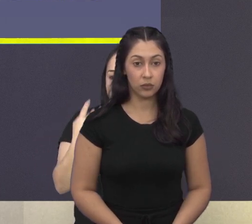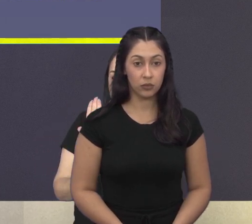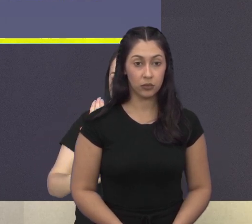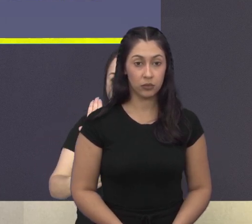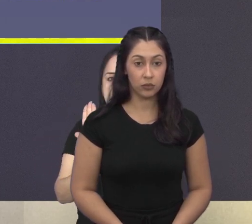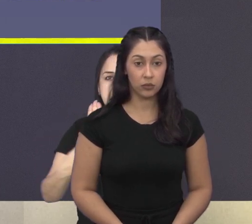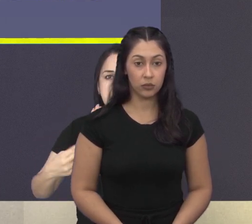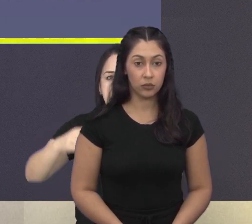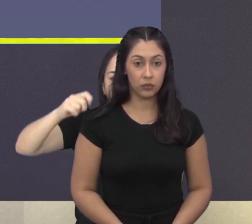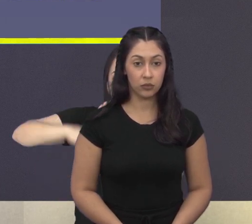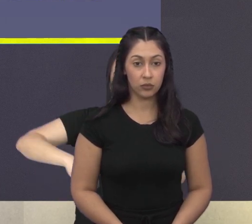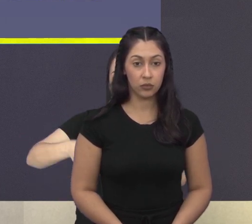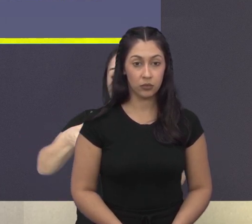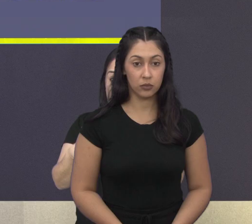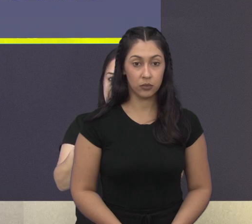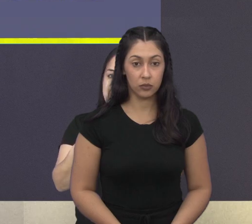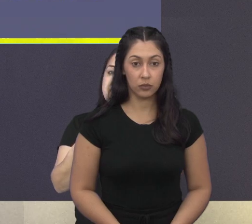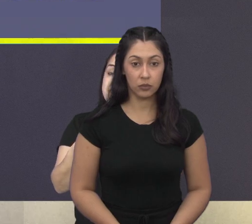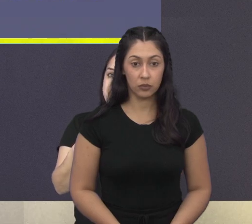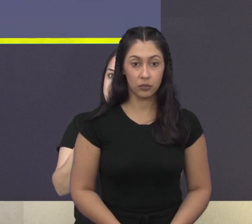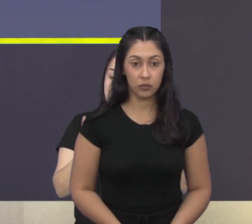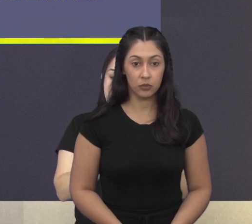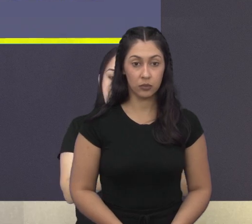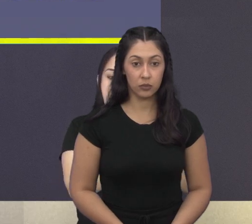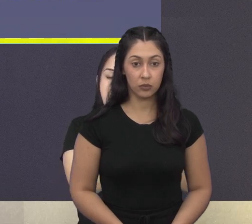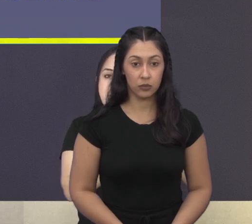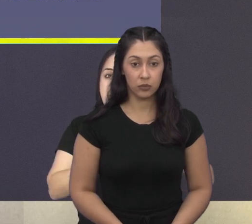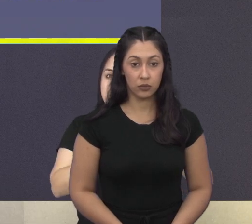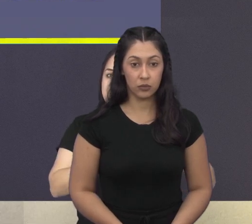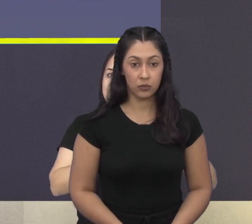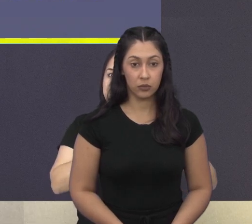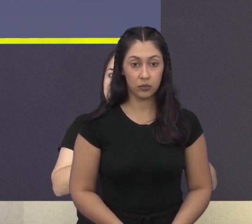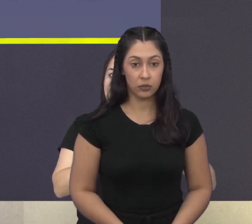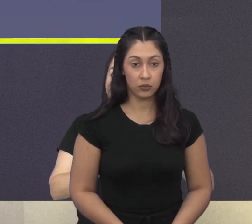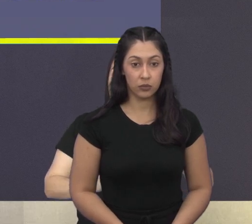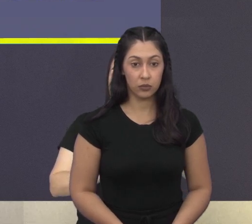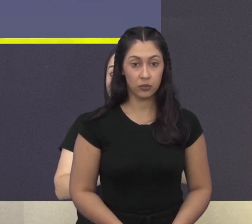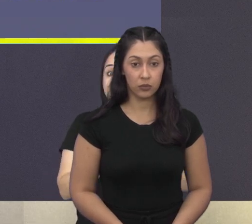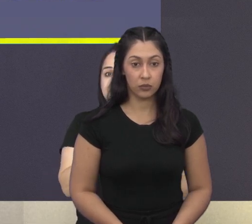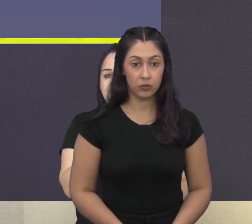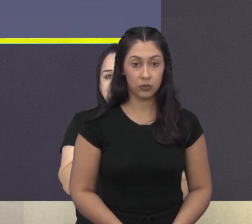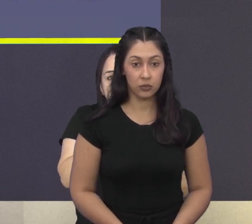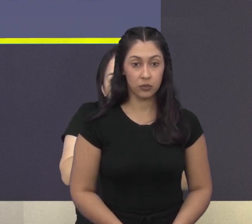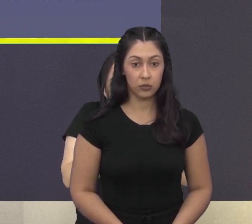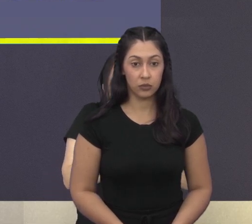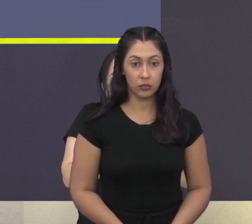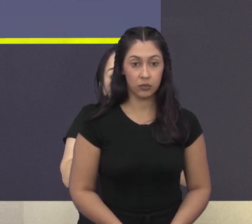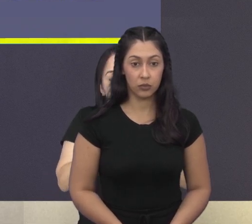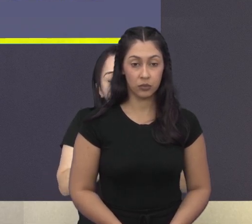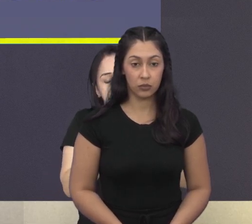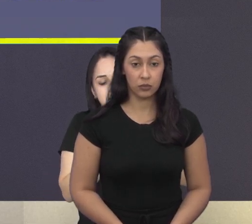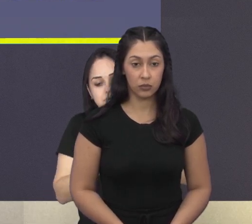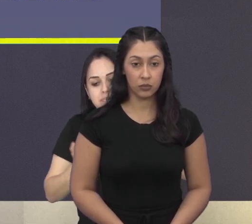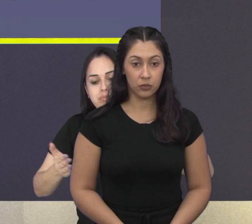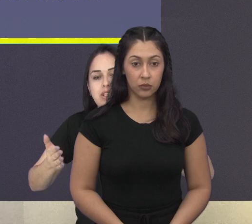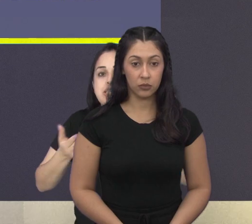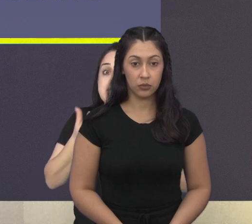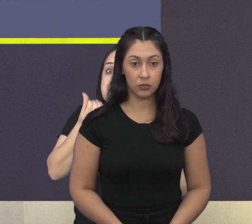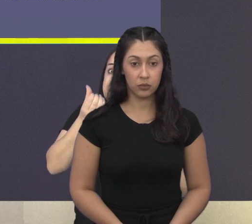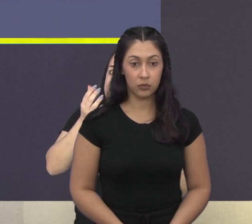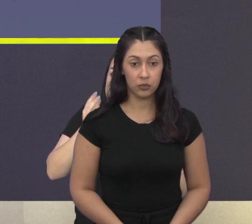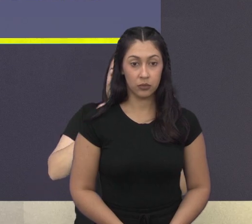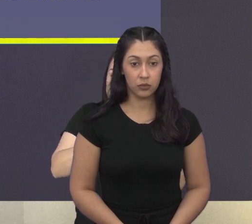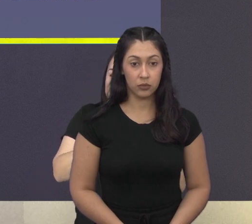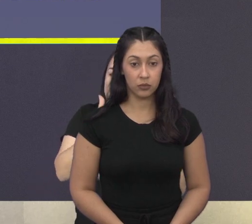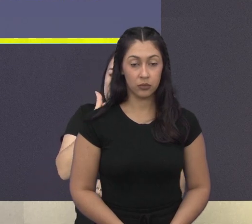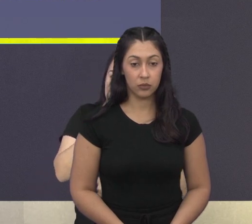escrito com pelo menos 6 assinaturas. O prazo da SEI é de no máximo 3 meses, podendo ser prorrogável por mais